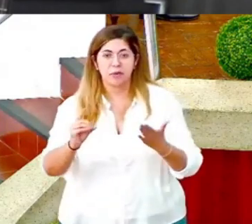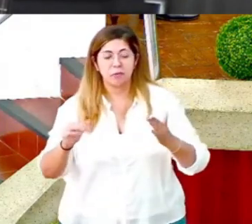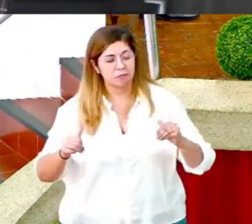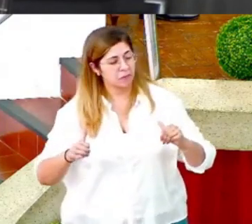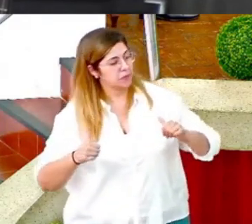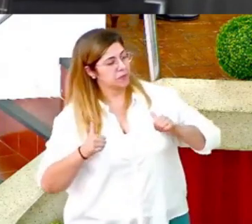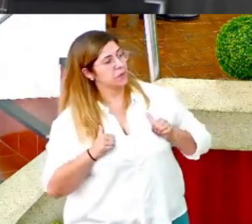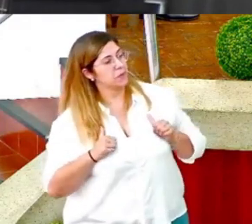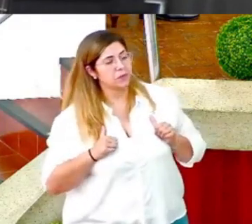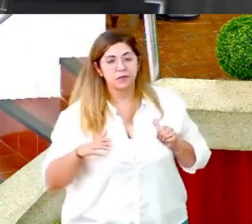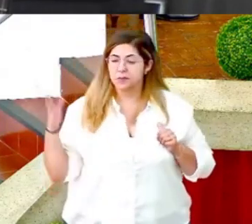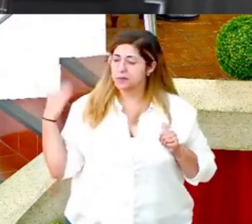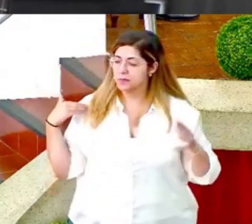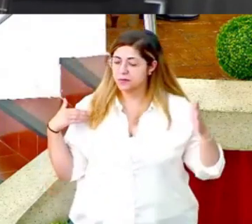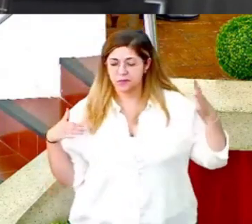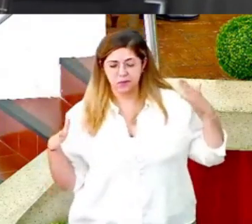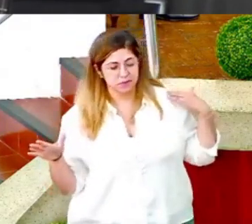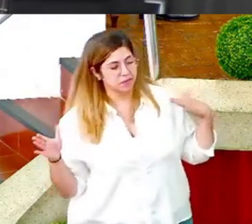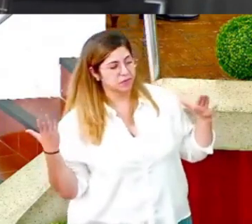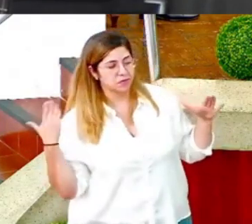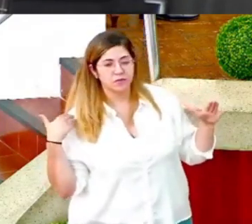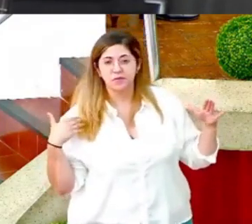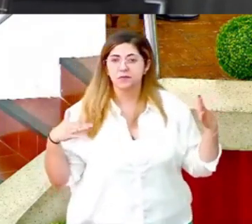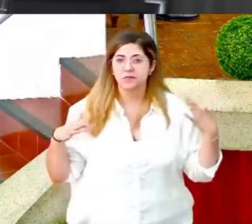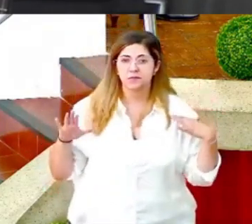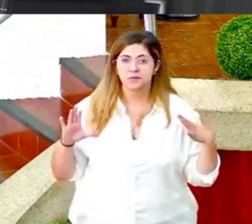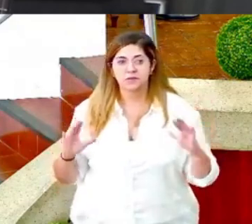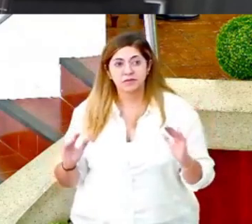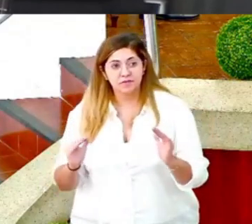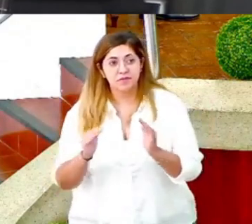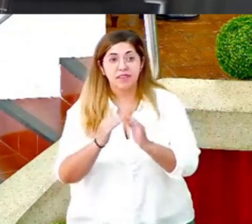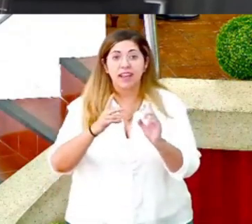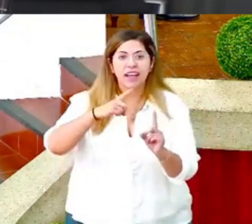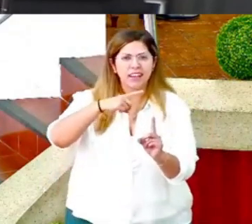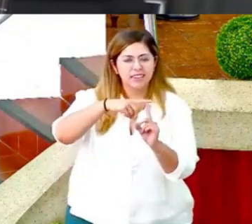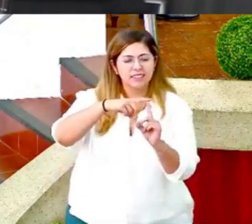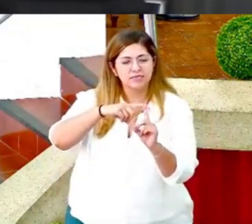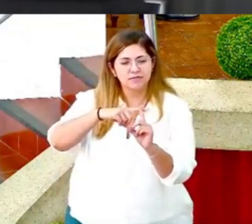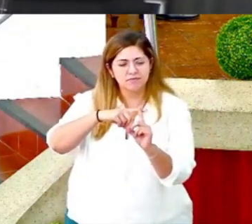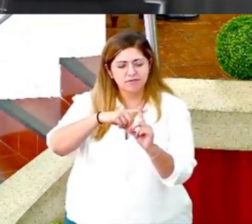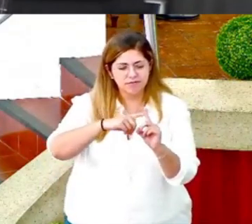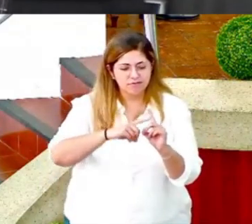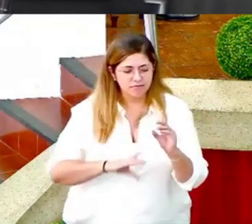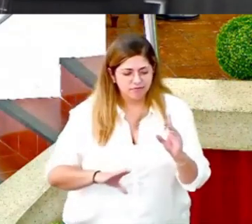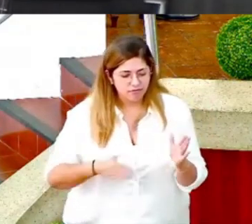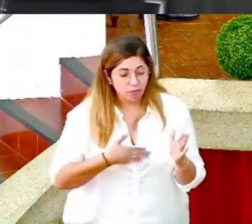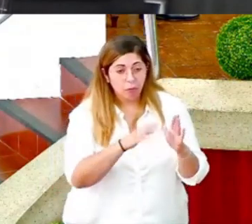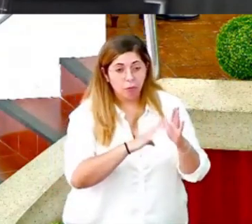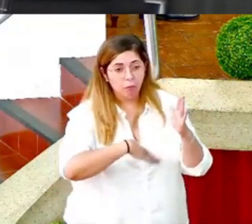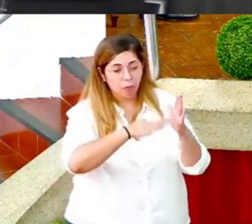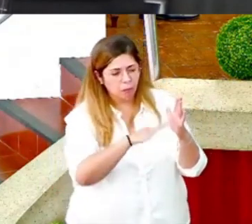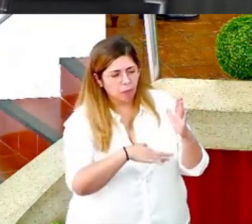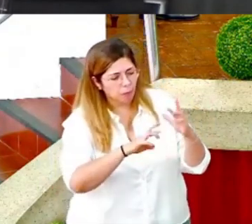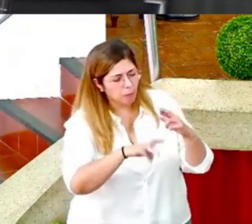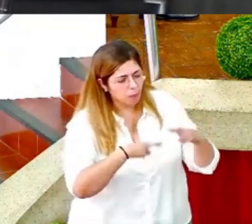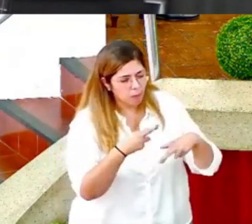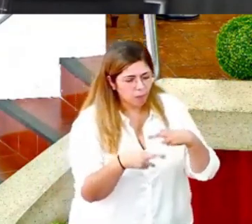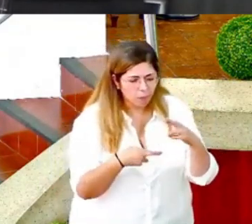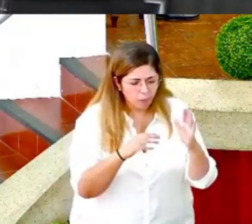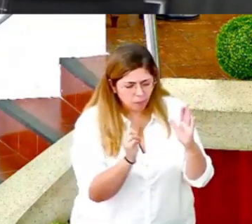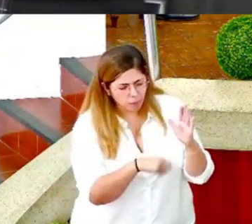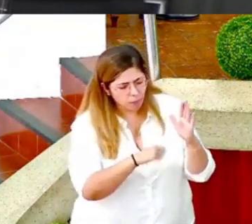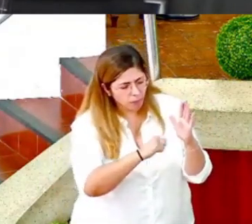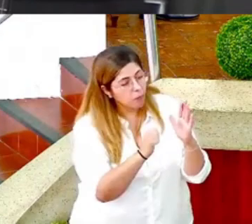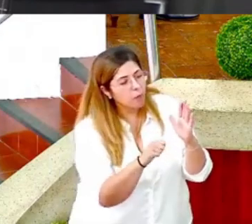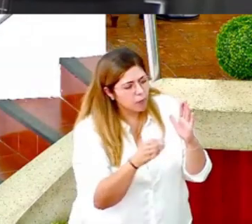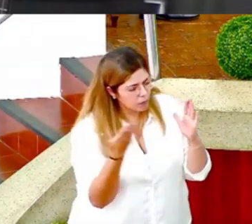vão consertar a casa do Senhor, eles encontram o livro perdido na casa do Senhor. E aí você diz, como é que